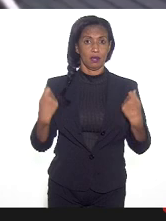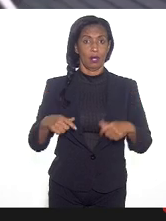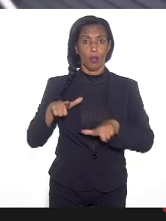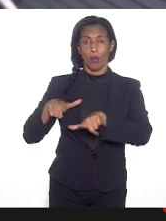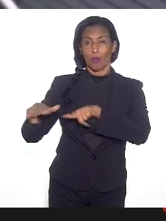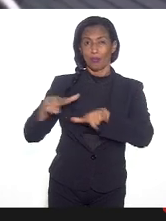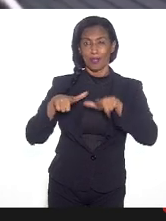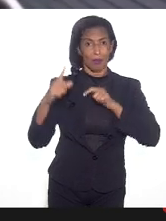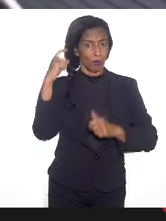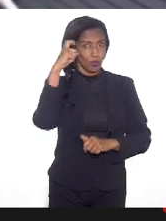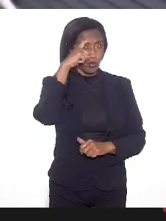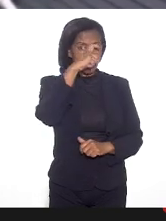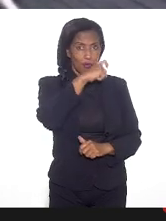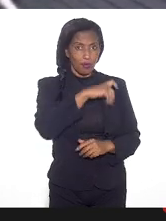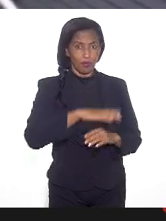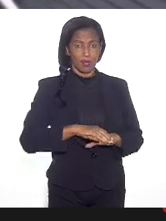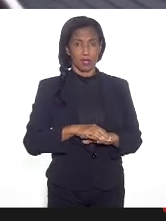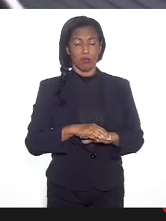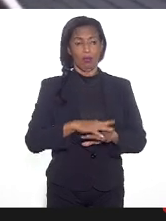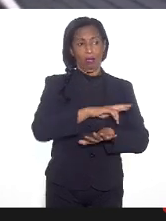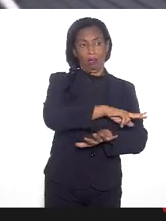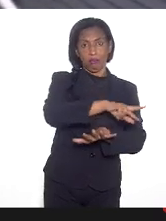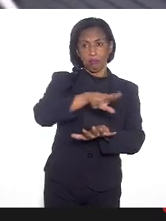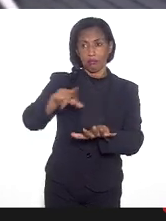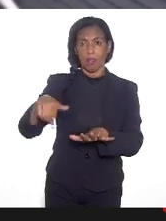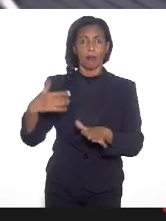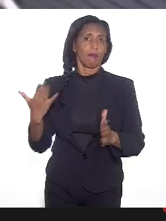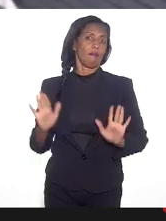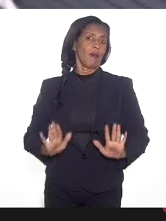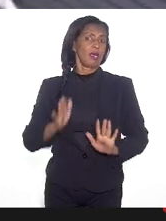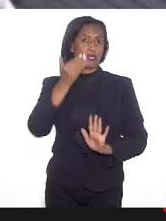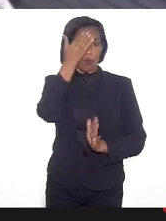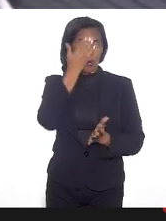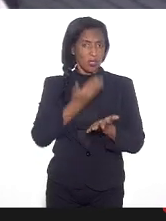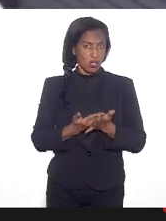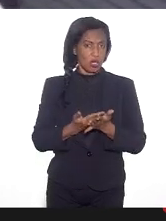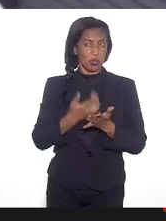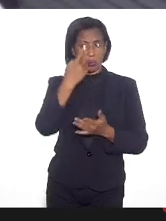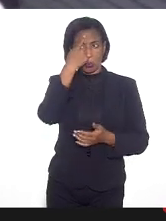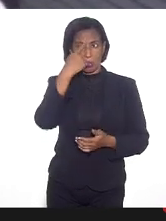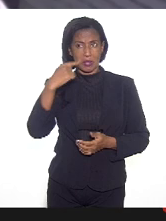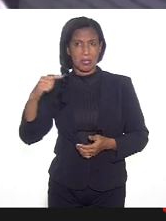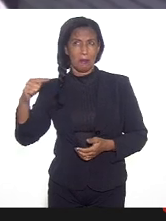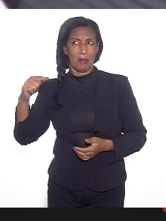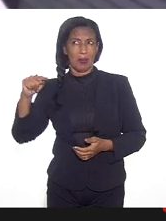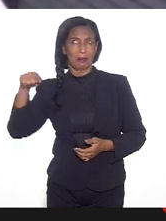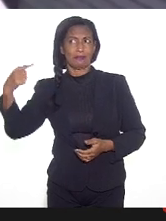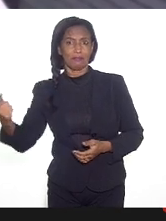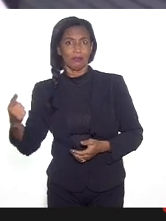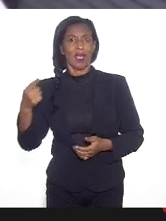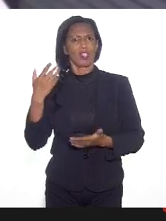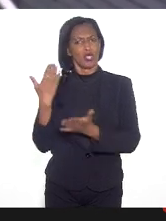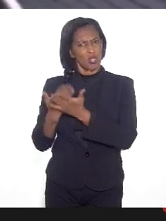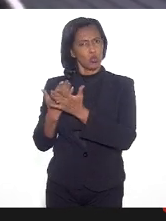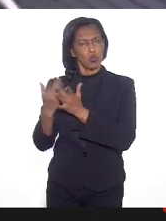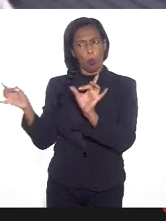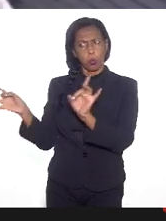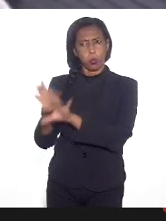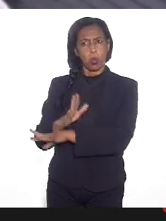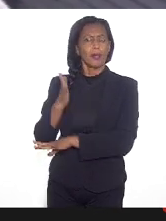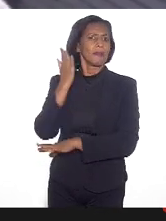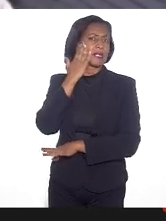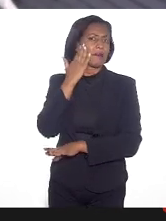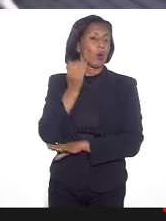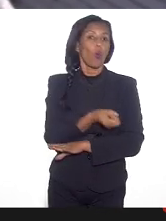trabalho complicado que envolve muitas variáveis, mas que eu acredito que na próxima semana a gente já tenha um estudo concluído para saber